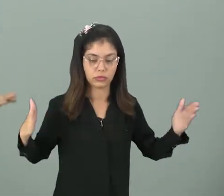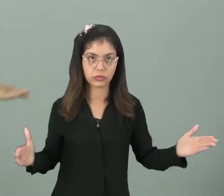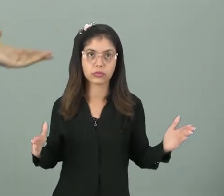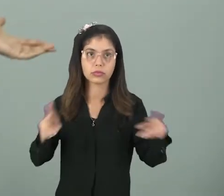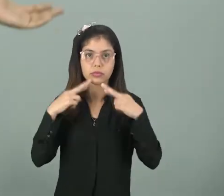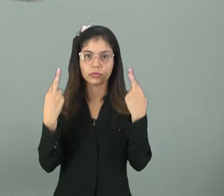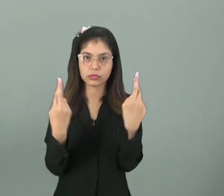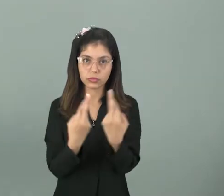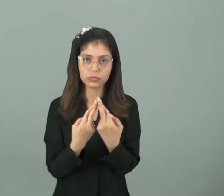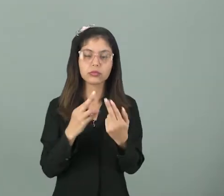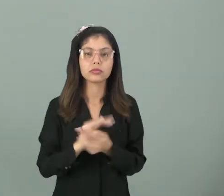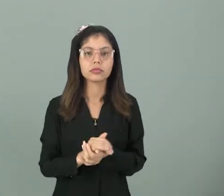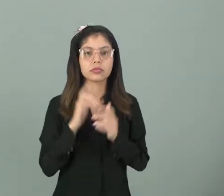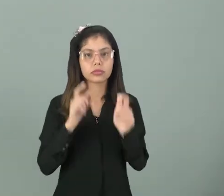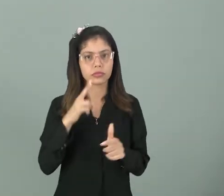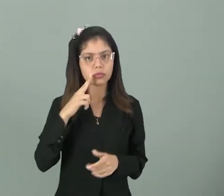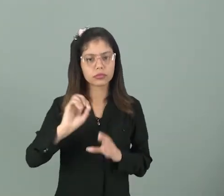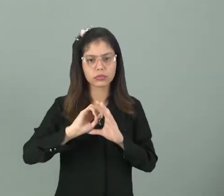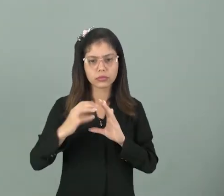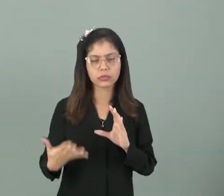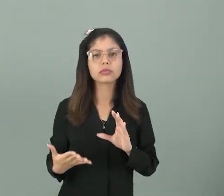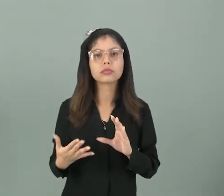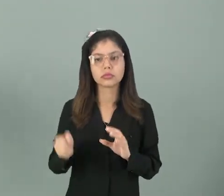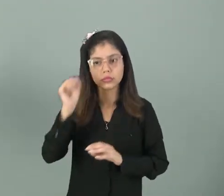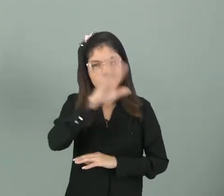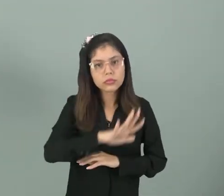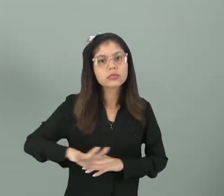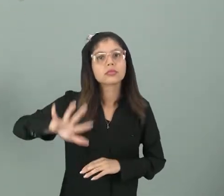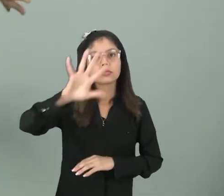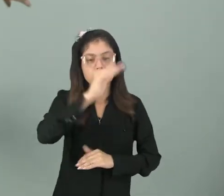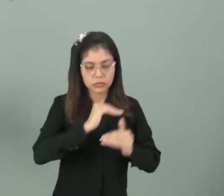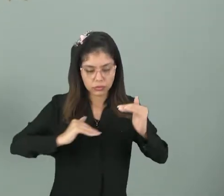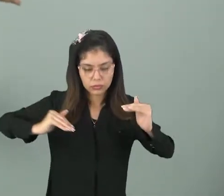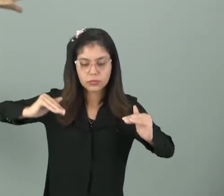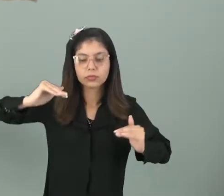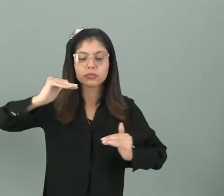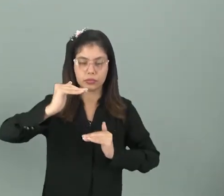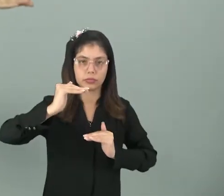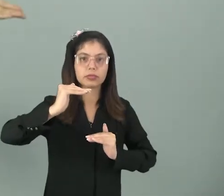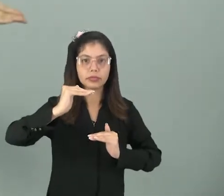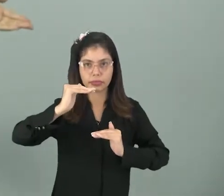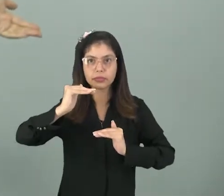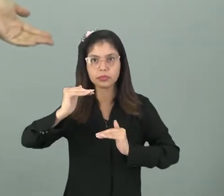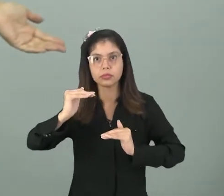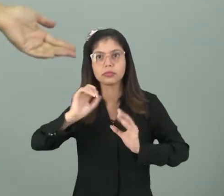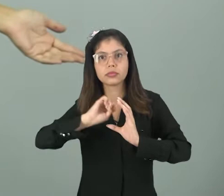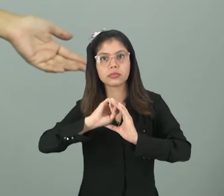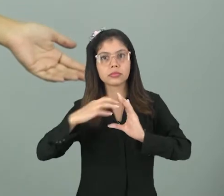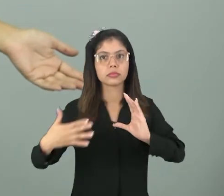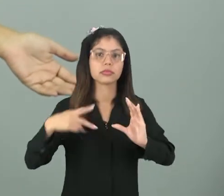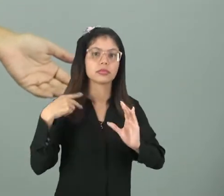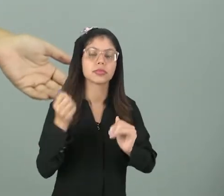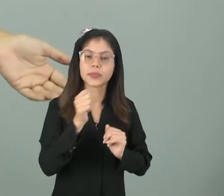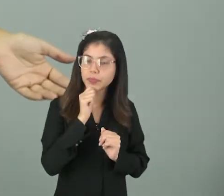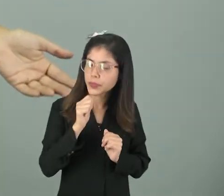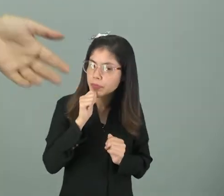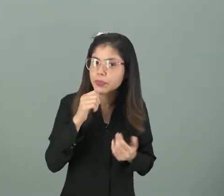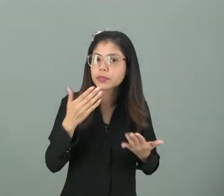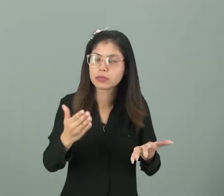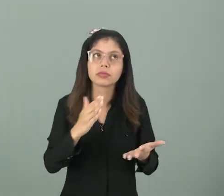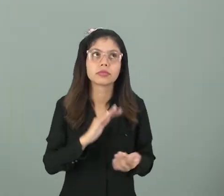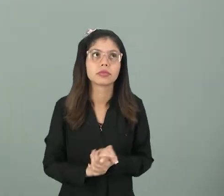é a caixinha do reino, onde a gente vê as características de uma forma bem superficial. Agora, a característica que a gente tem